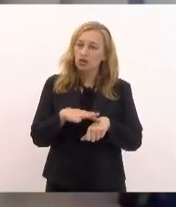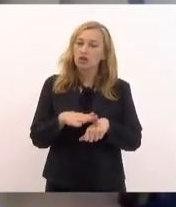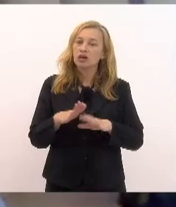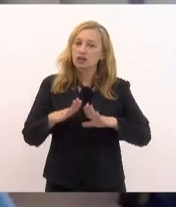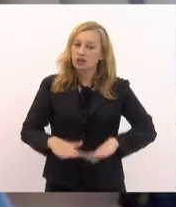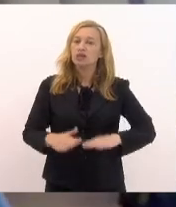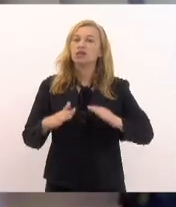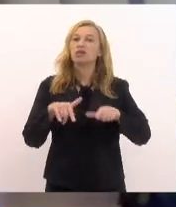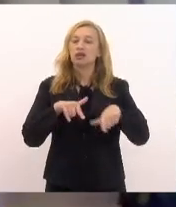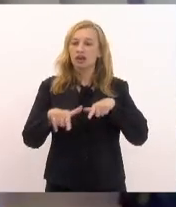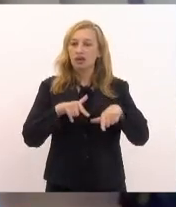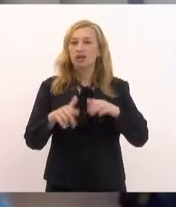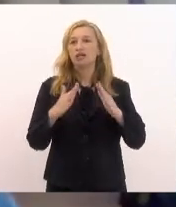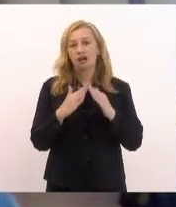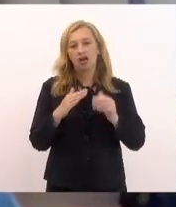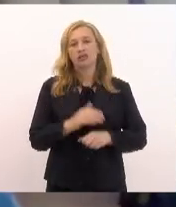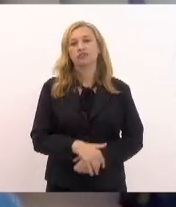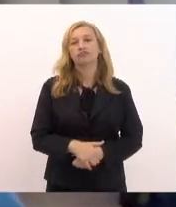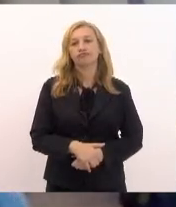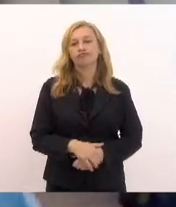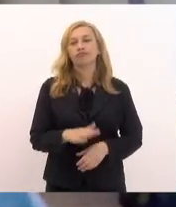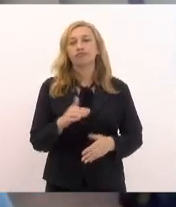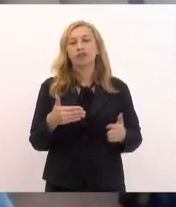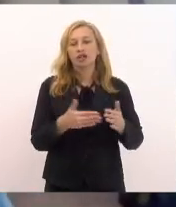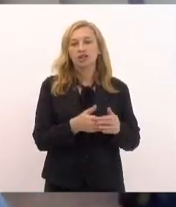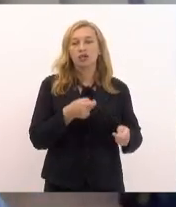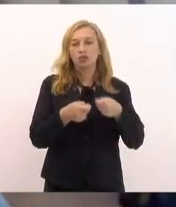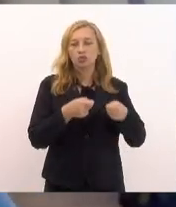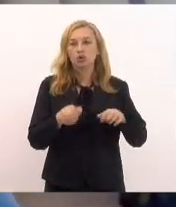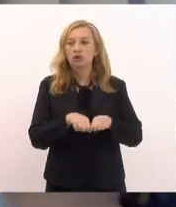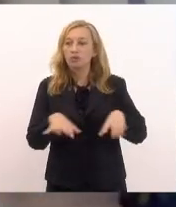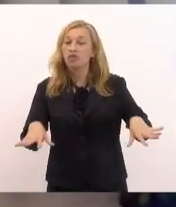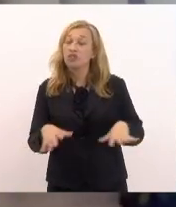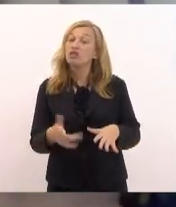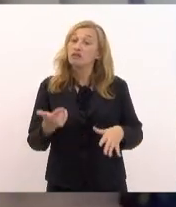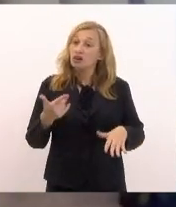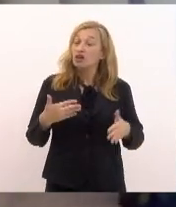trabalho remoto até a pandemia estar sob controle. Vai chegar um momento que nós